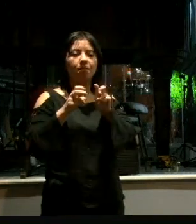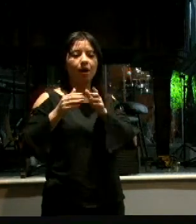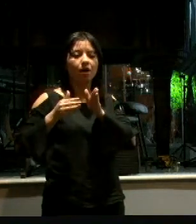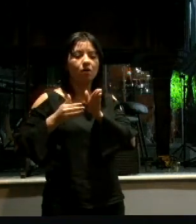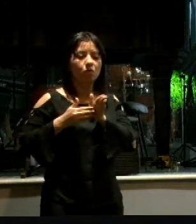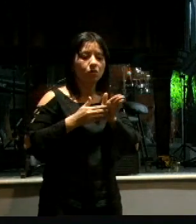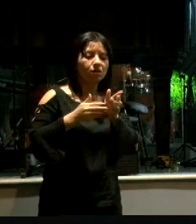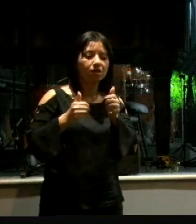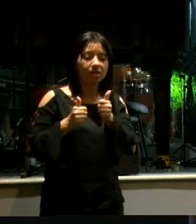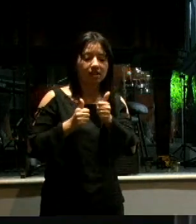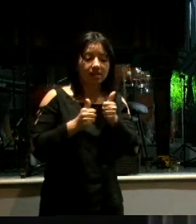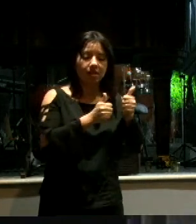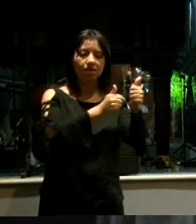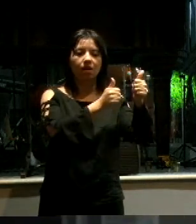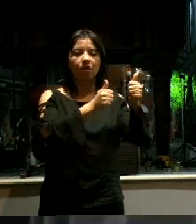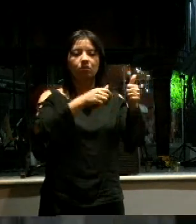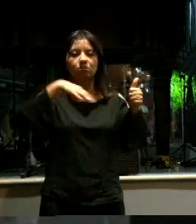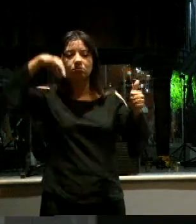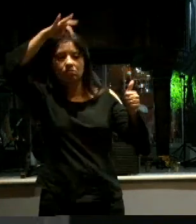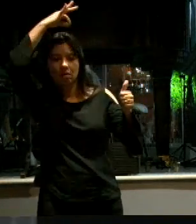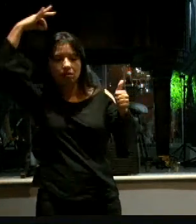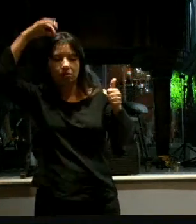Conduzidos pelo Espírito.